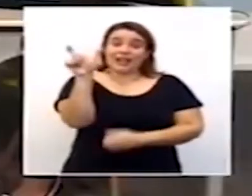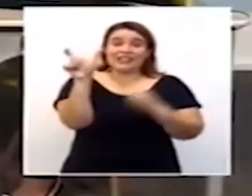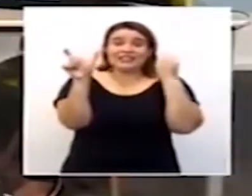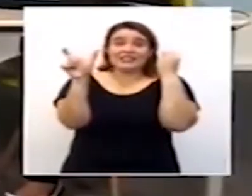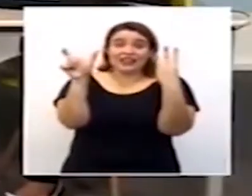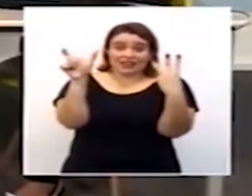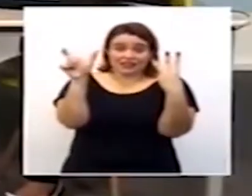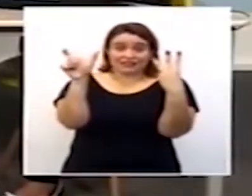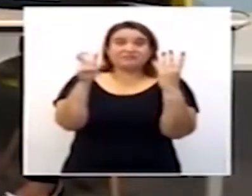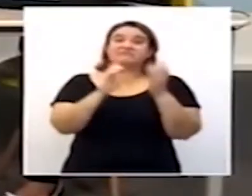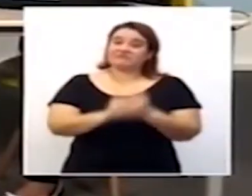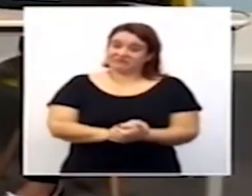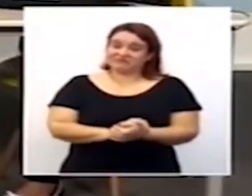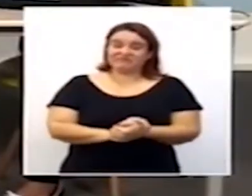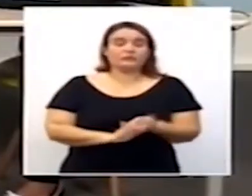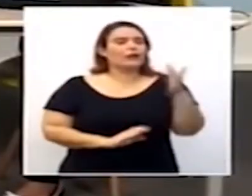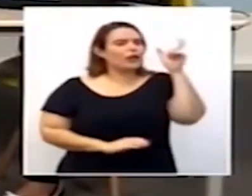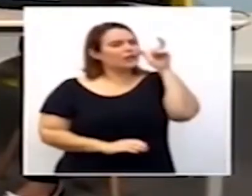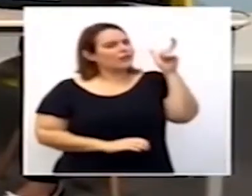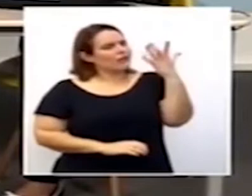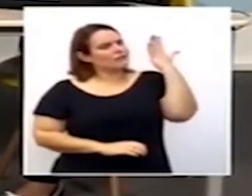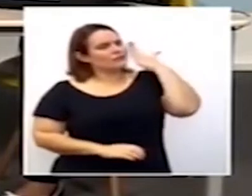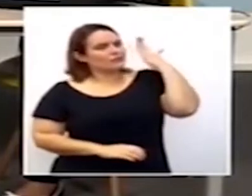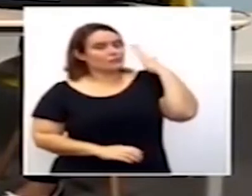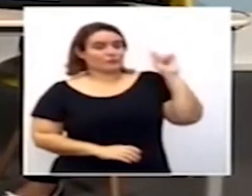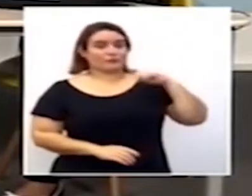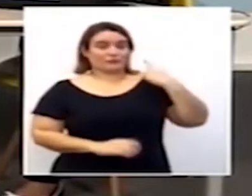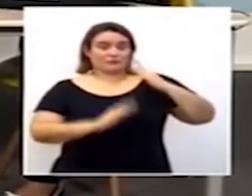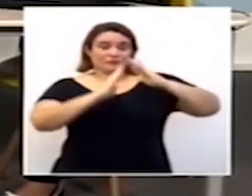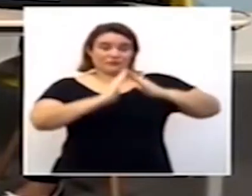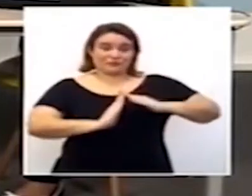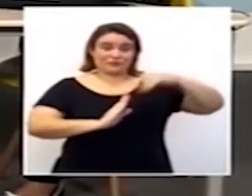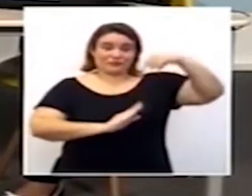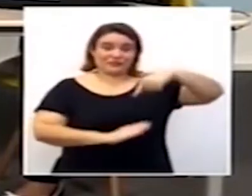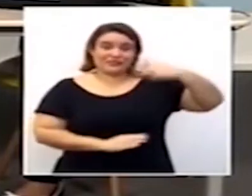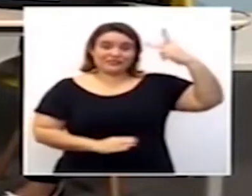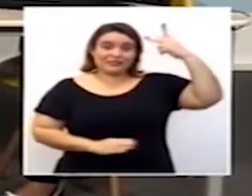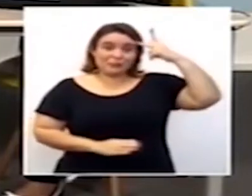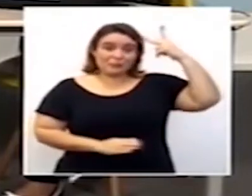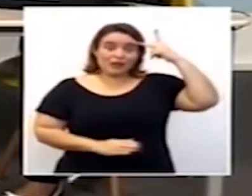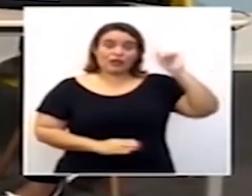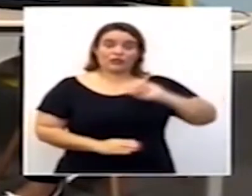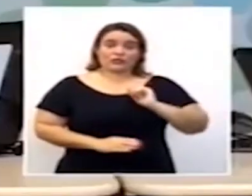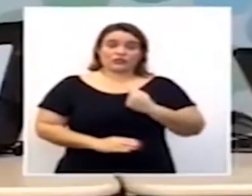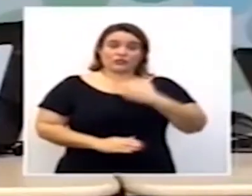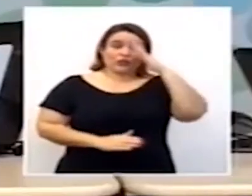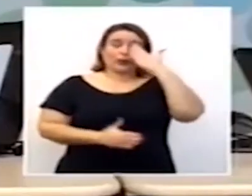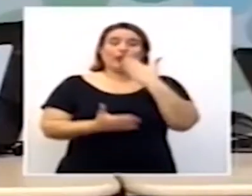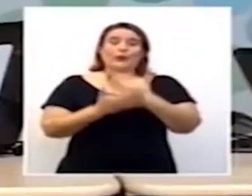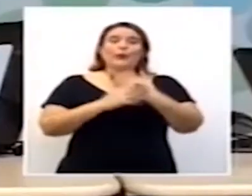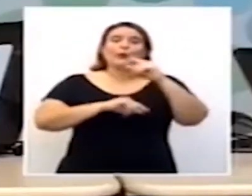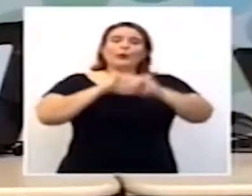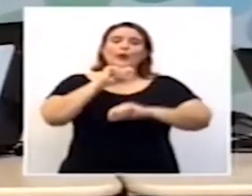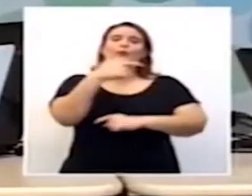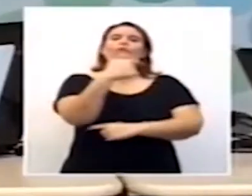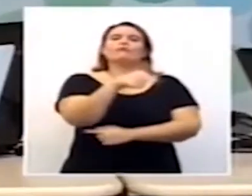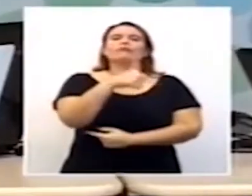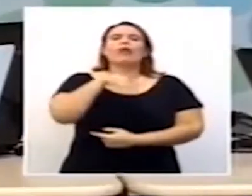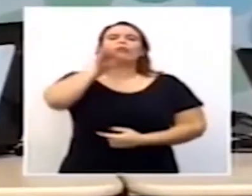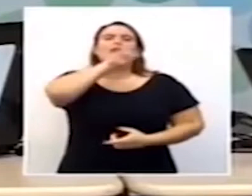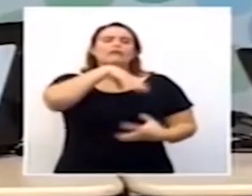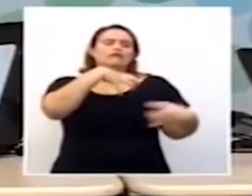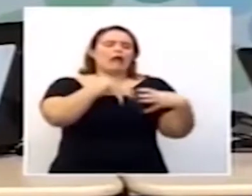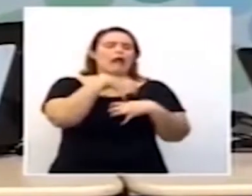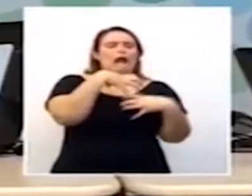interessante professora Nós pensamos nós aqui moradores de São Paulo né acreditamos que não nós não temos soltar aqui nós falamos a língua padrão